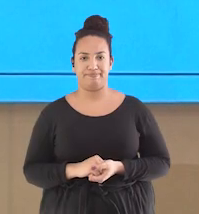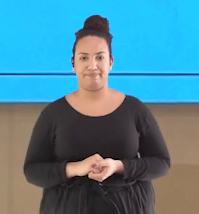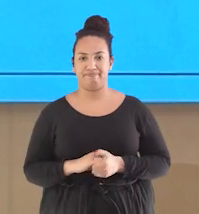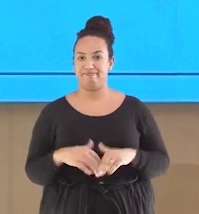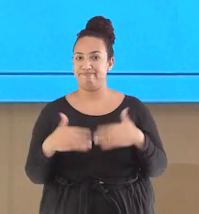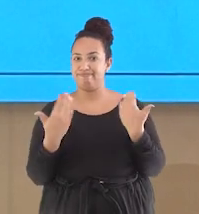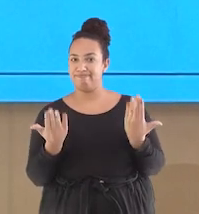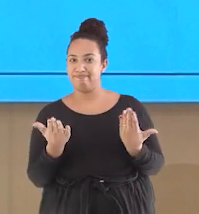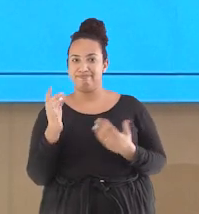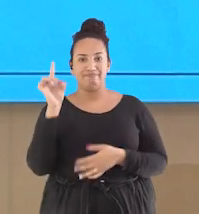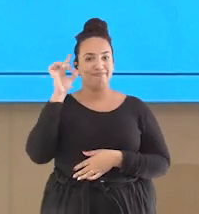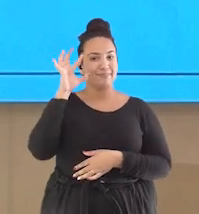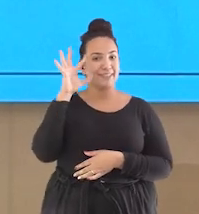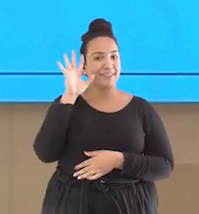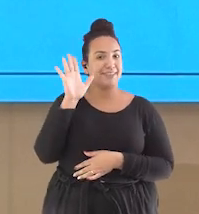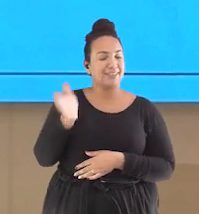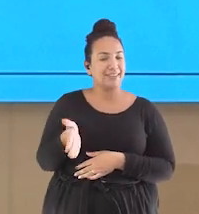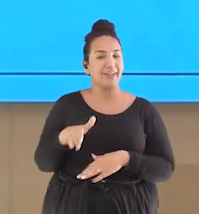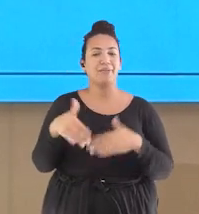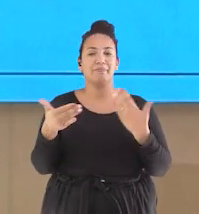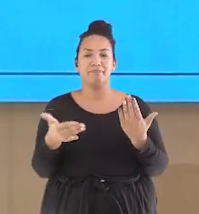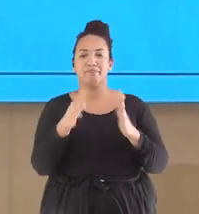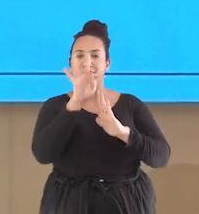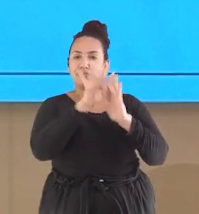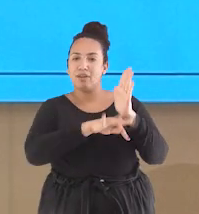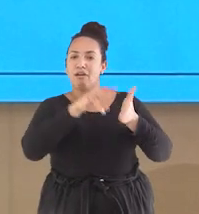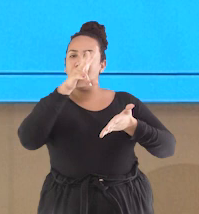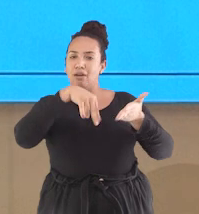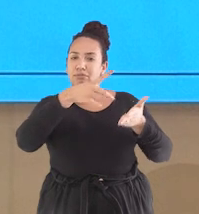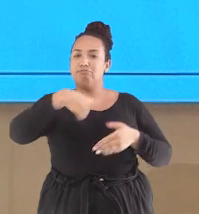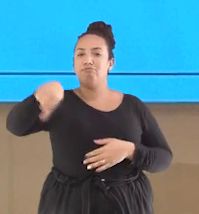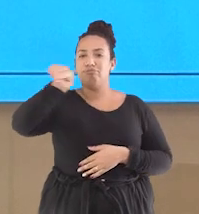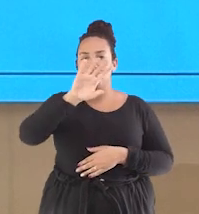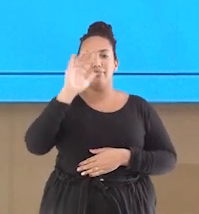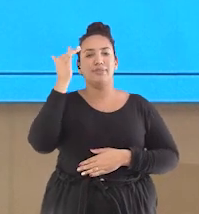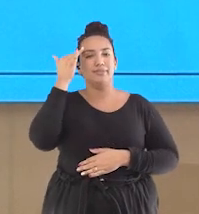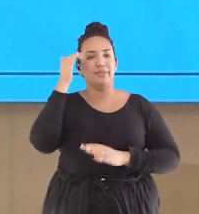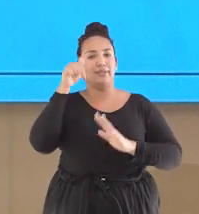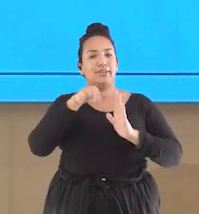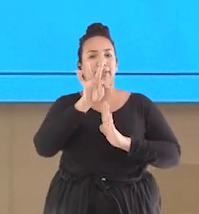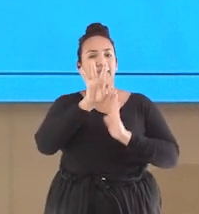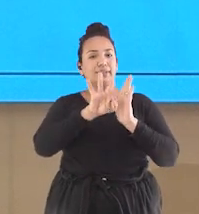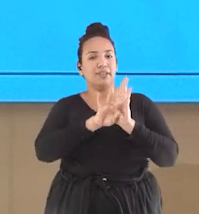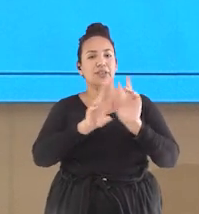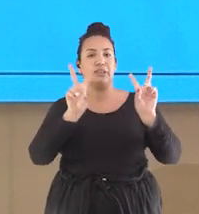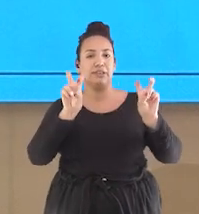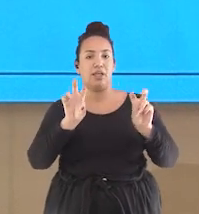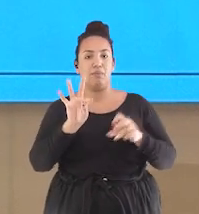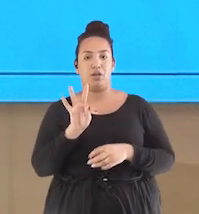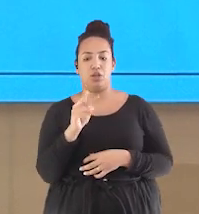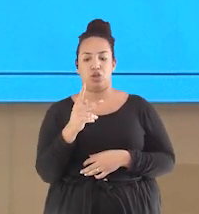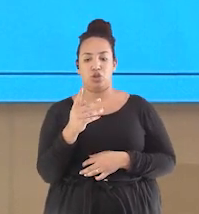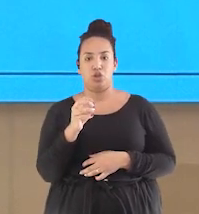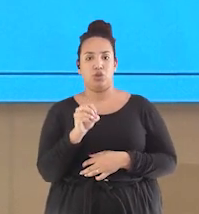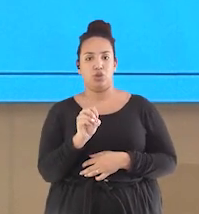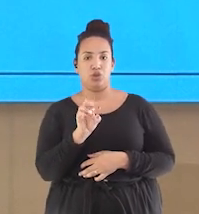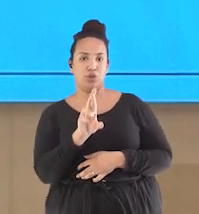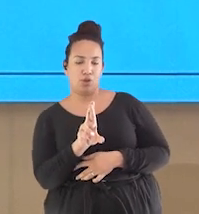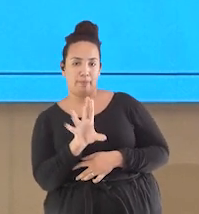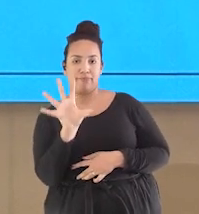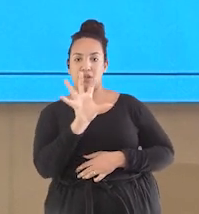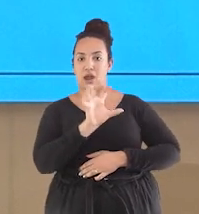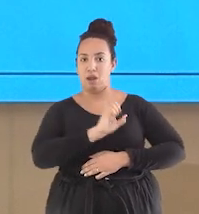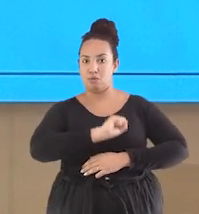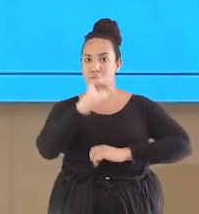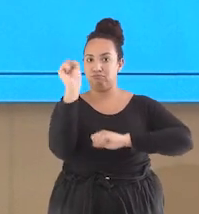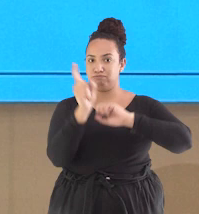E aí, pensaram? Ao lermos, deu para entender que estamos lendo um texto que fala sobre o filme Thor, Amor e Trovão, que foi lançado